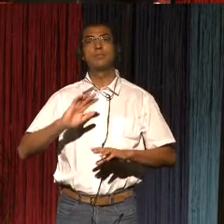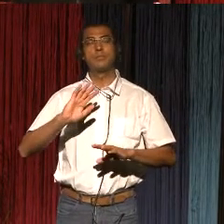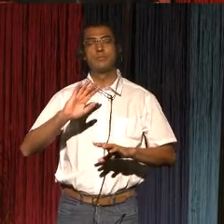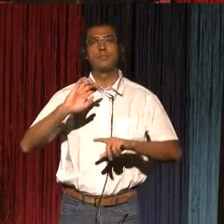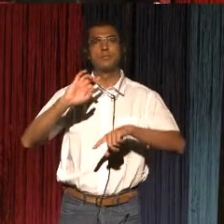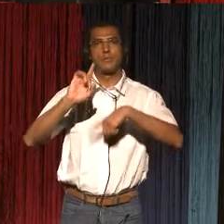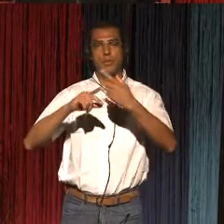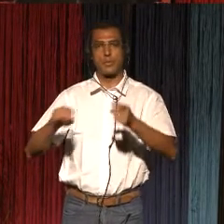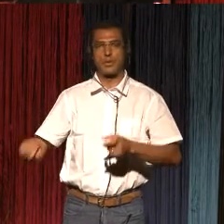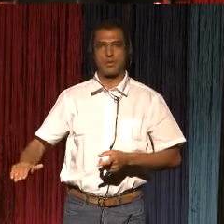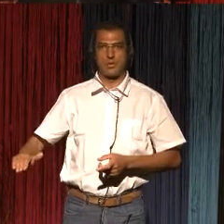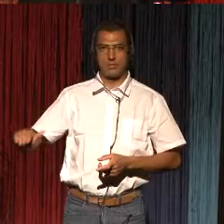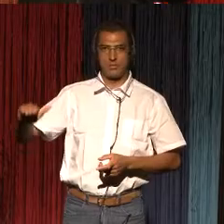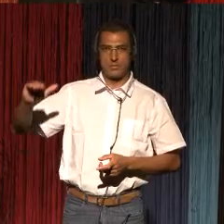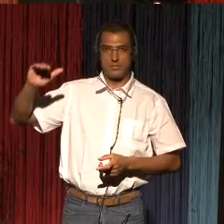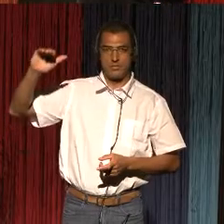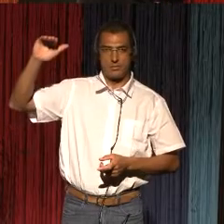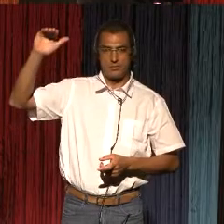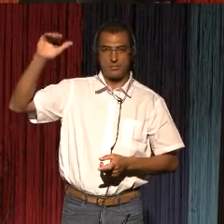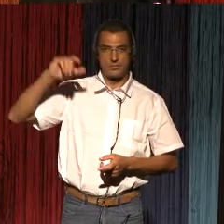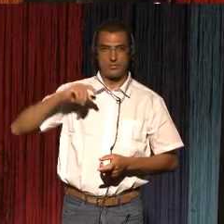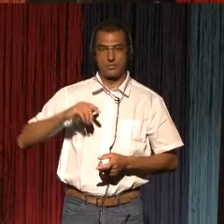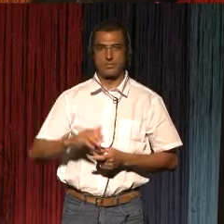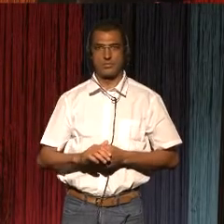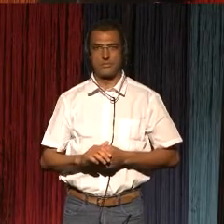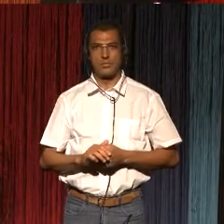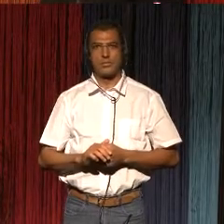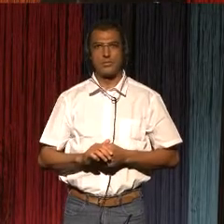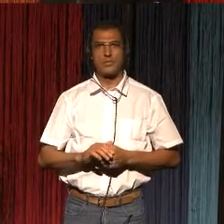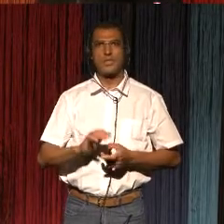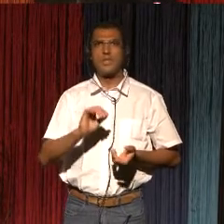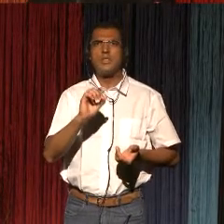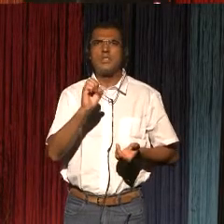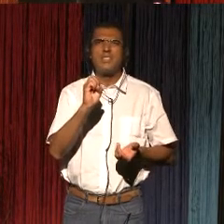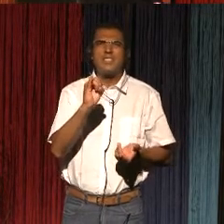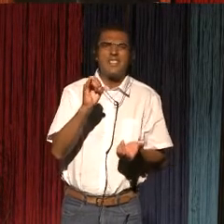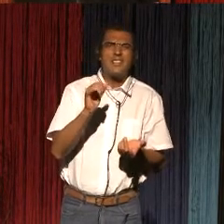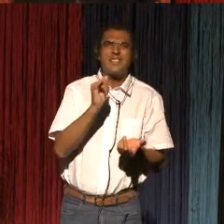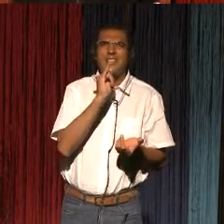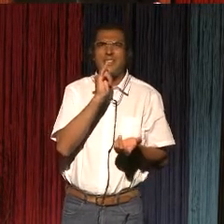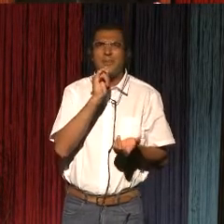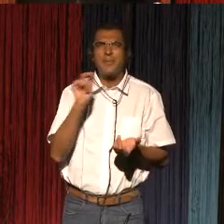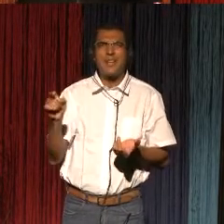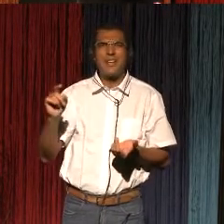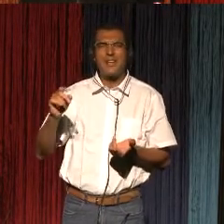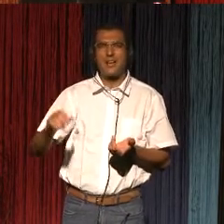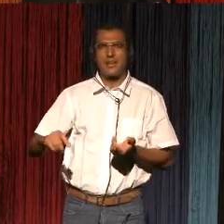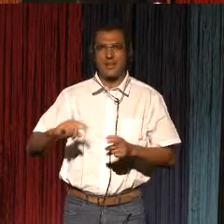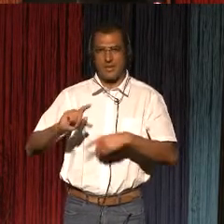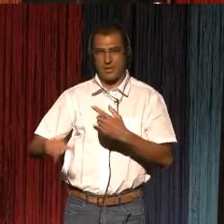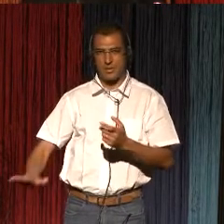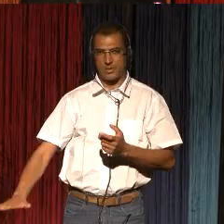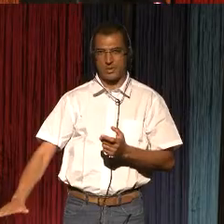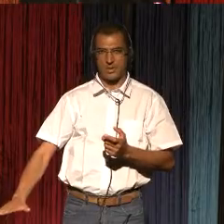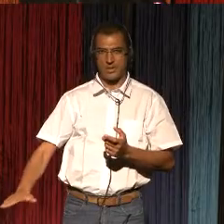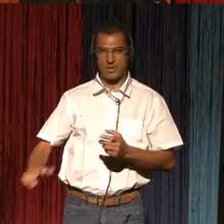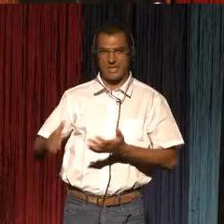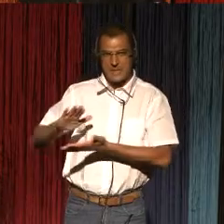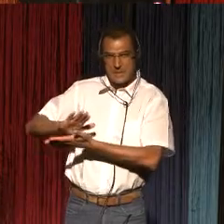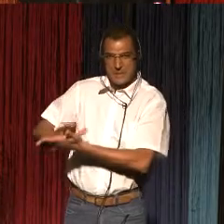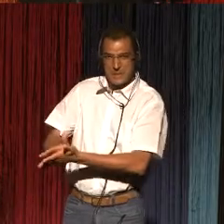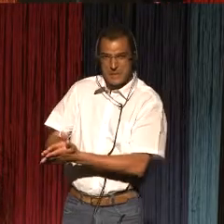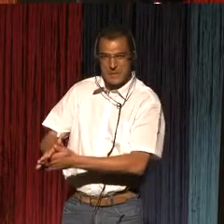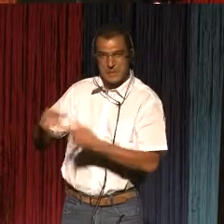significativo mesmo em adultos que tenham só algumas lembranças bem curtas de alguém